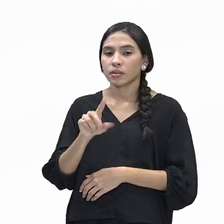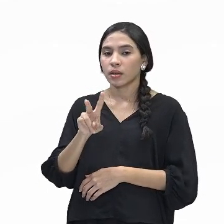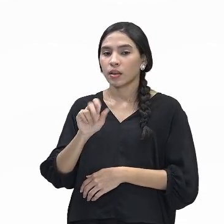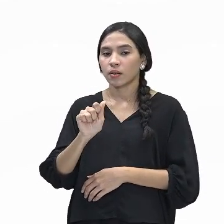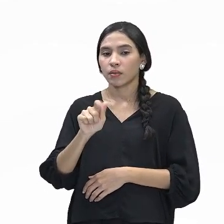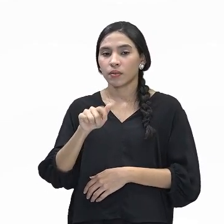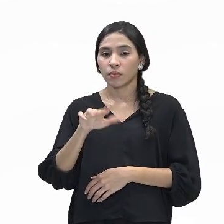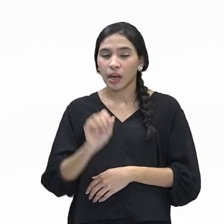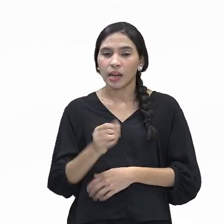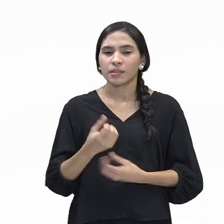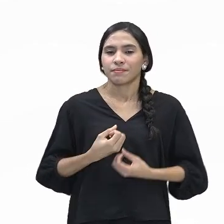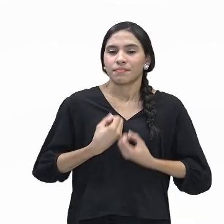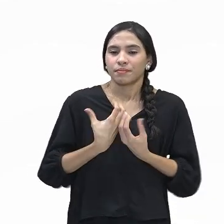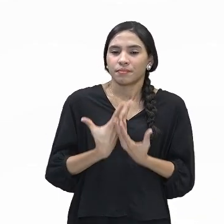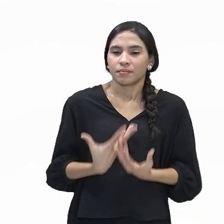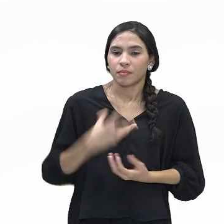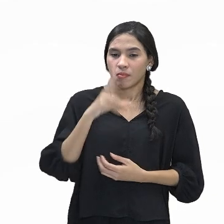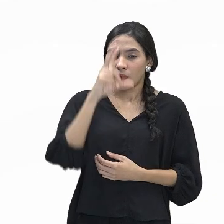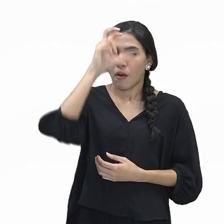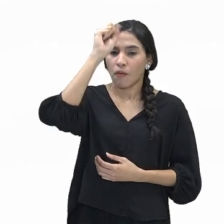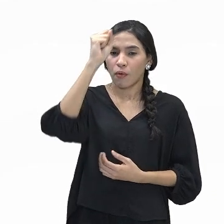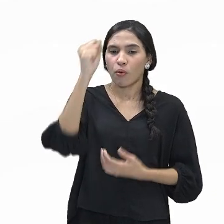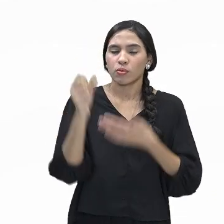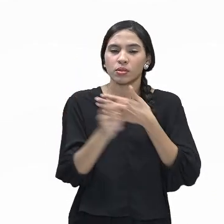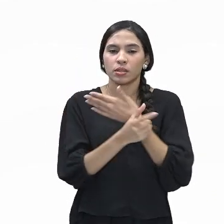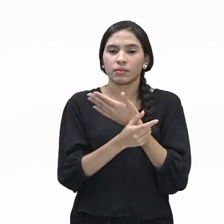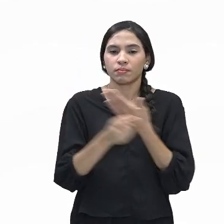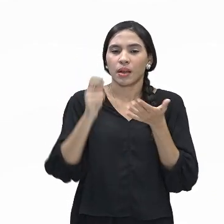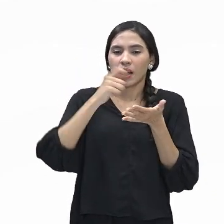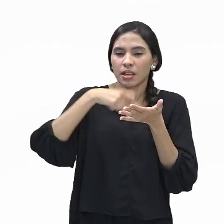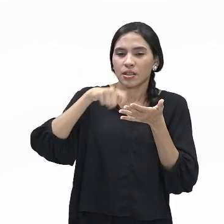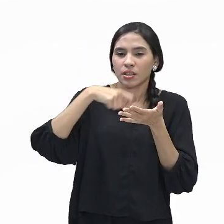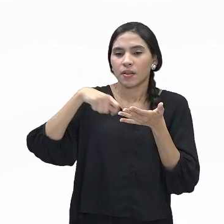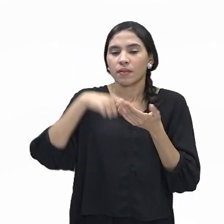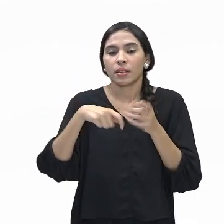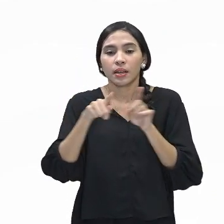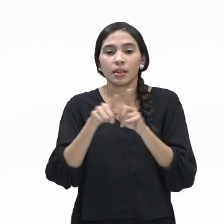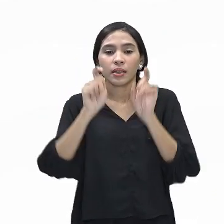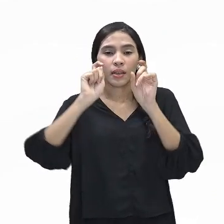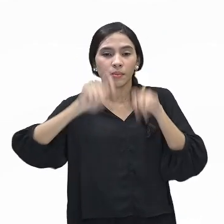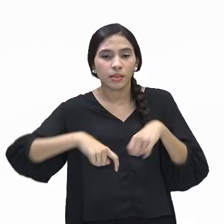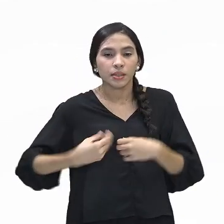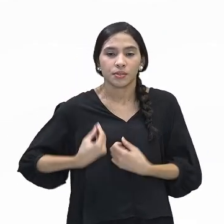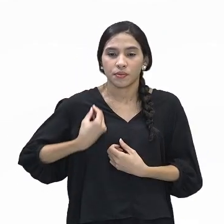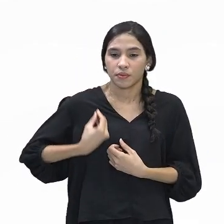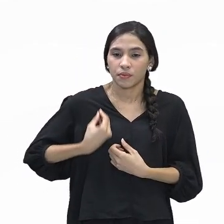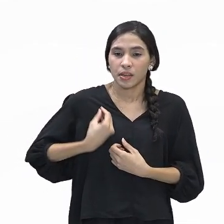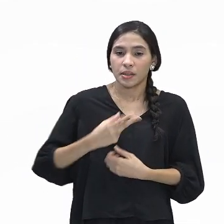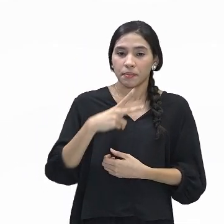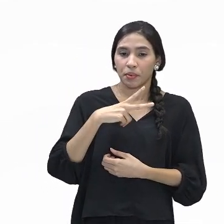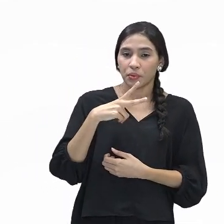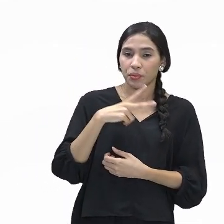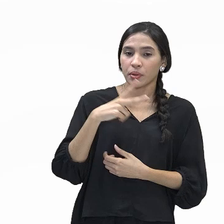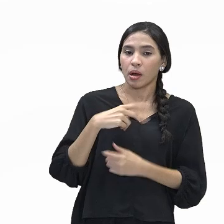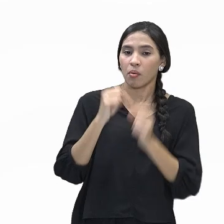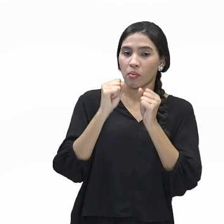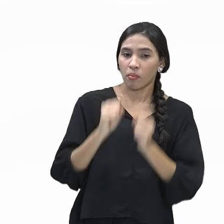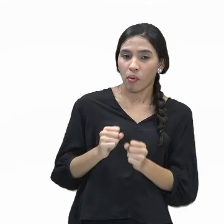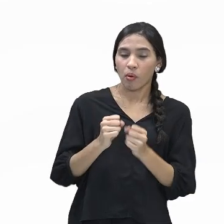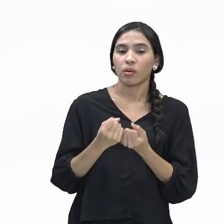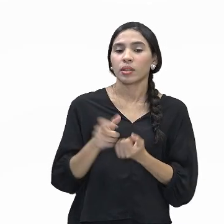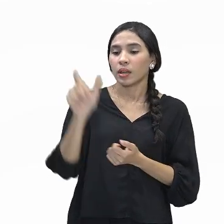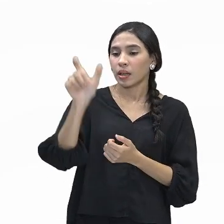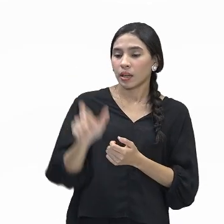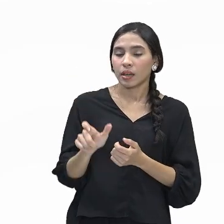que sabe escrever e a rara capacidade de vida interior poderão fazer dessa